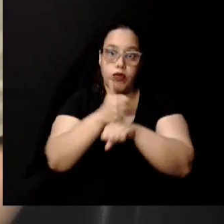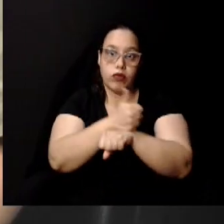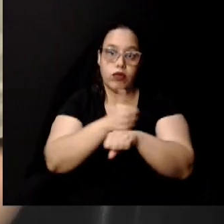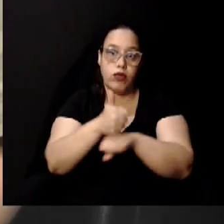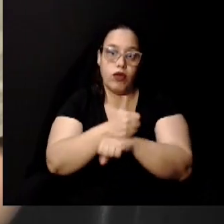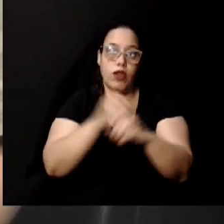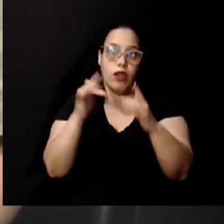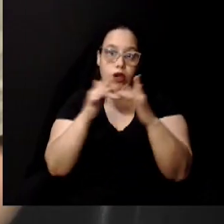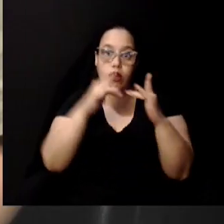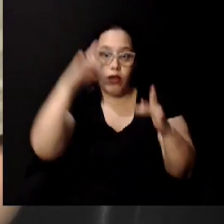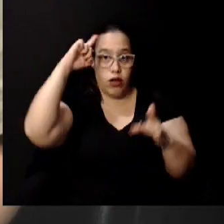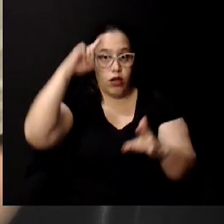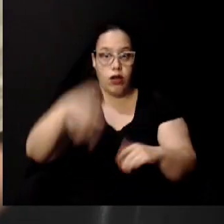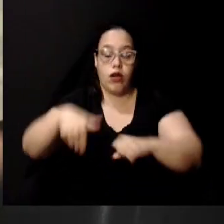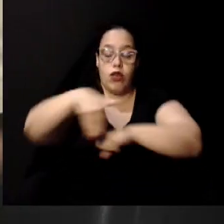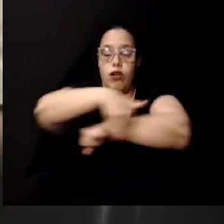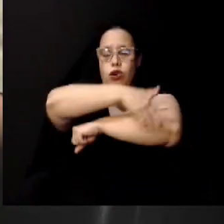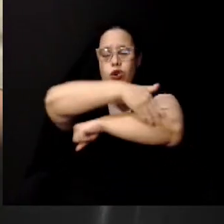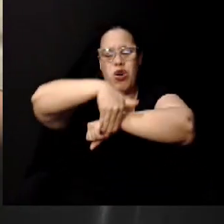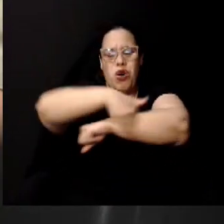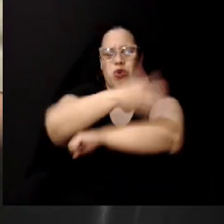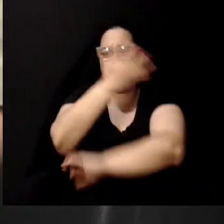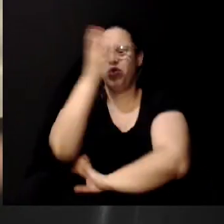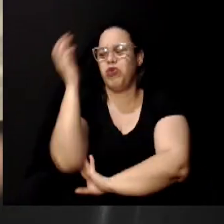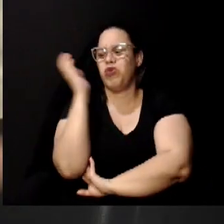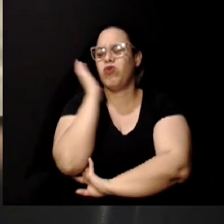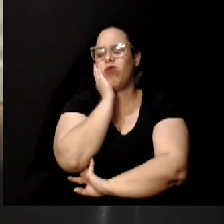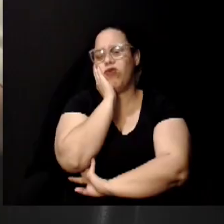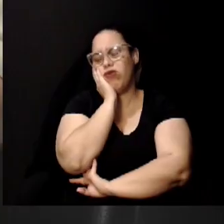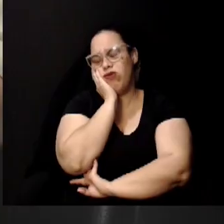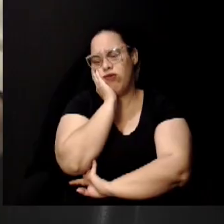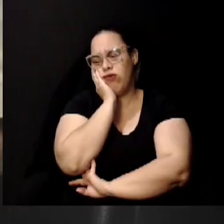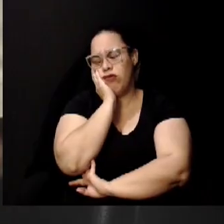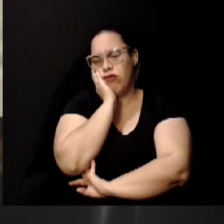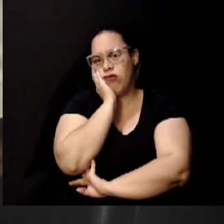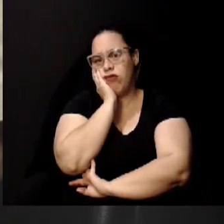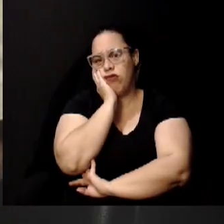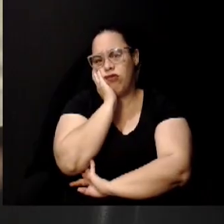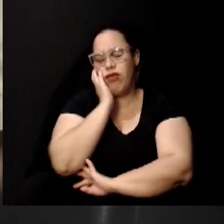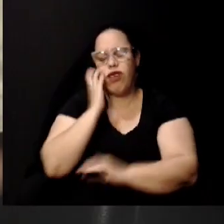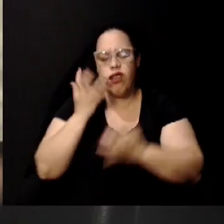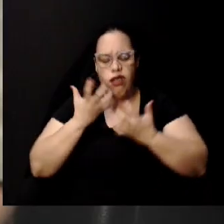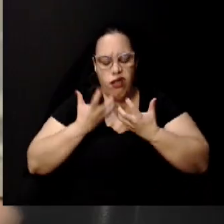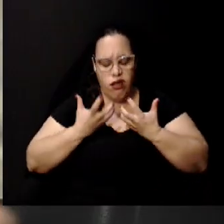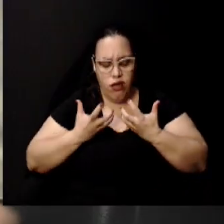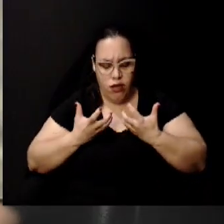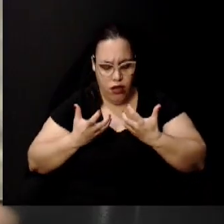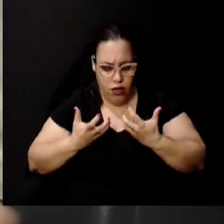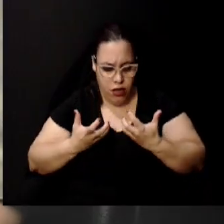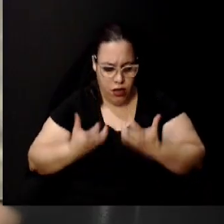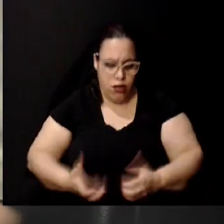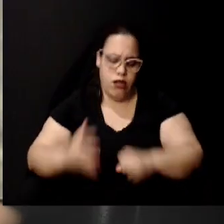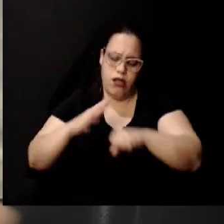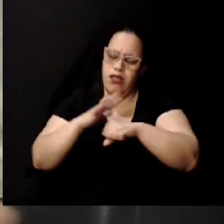com a rua. É exaustivo e é adoecedor.